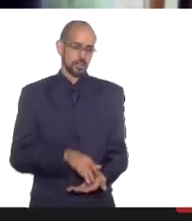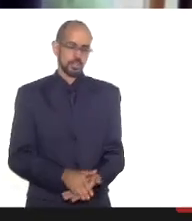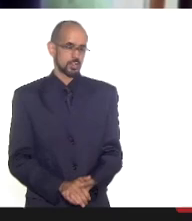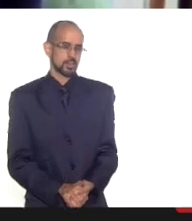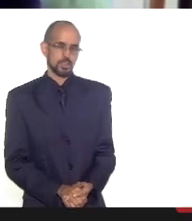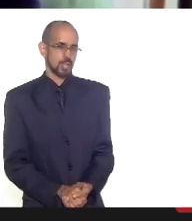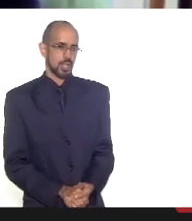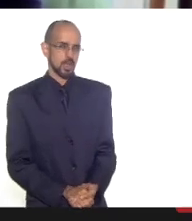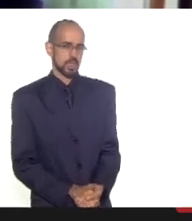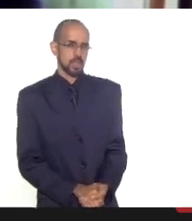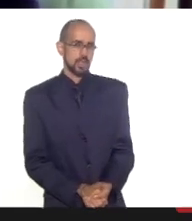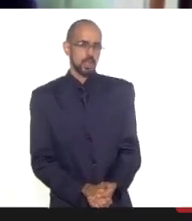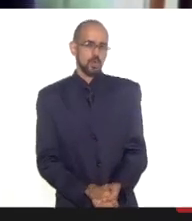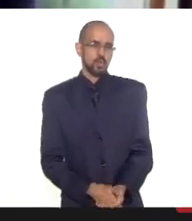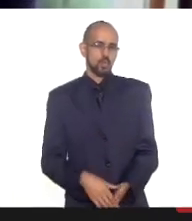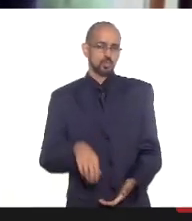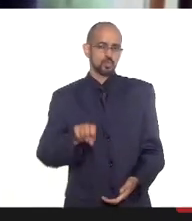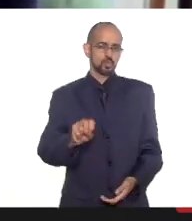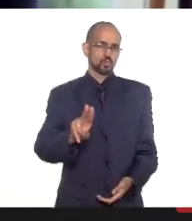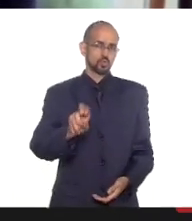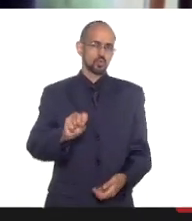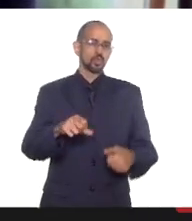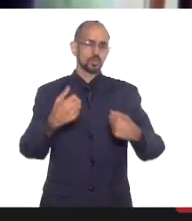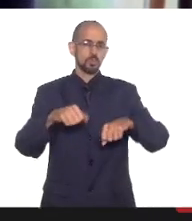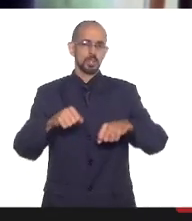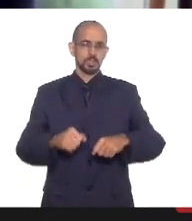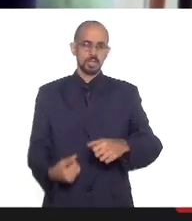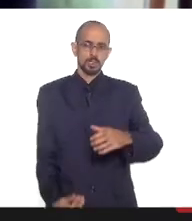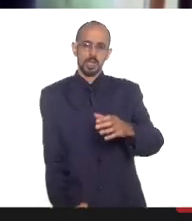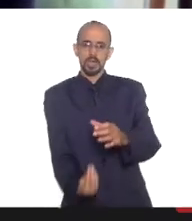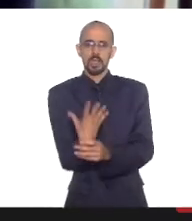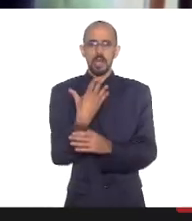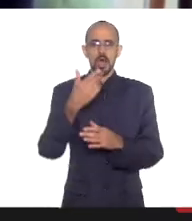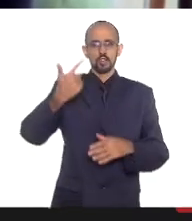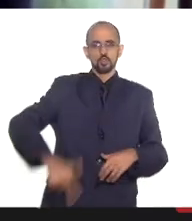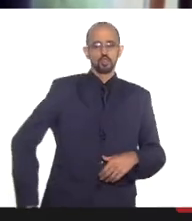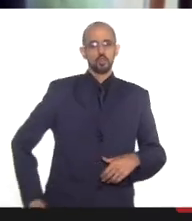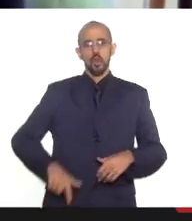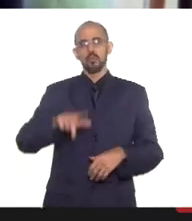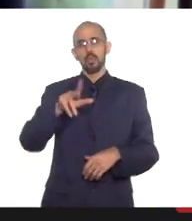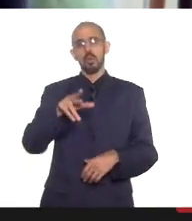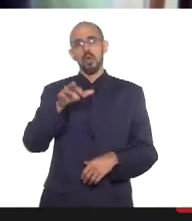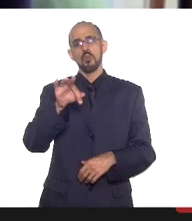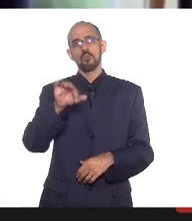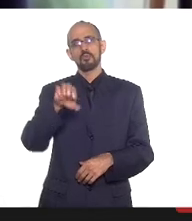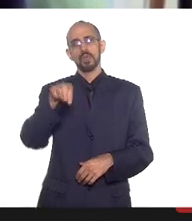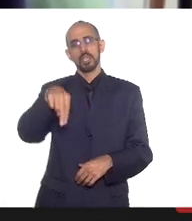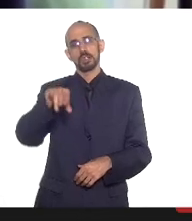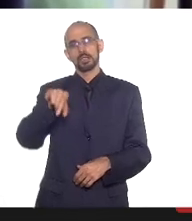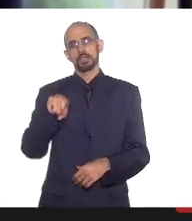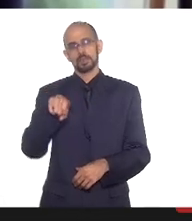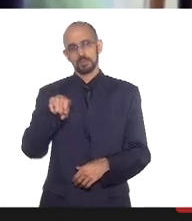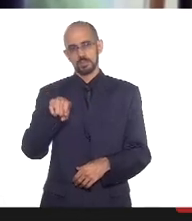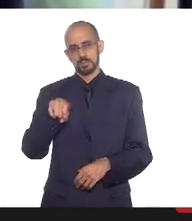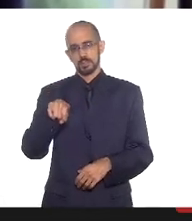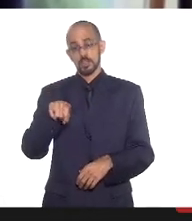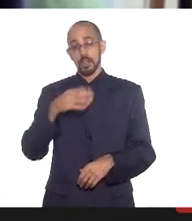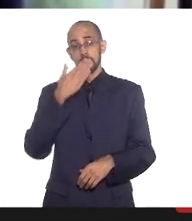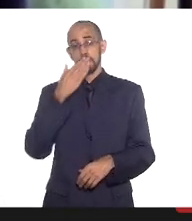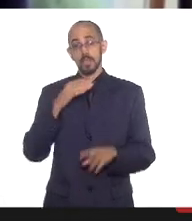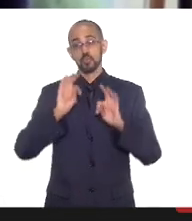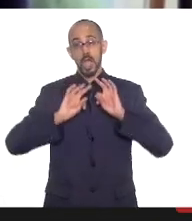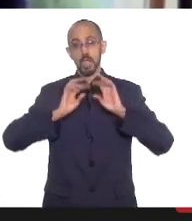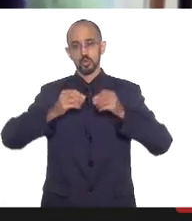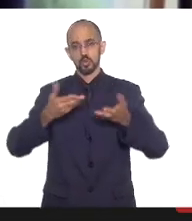descer os furos como Fênix renascendo Renascendo das Cinzas e roubo a todos aqui e se